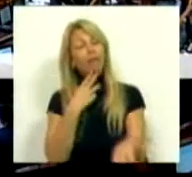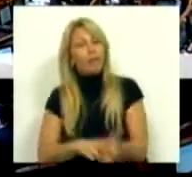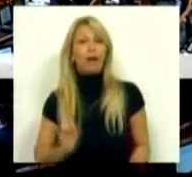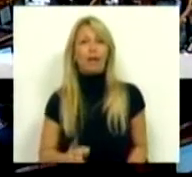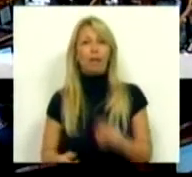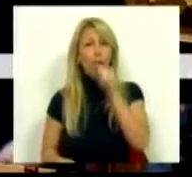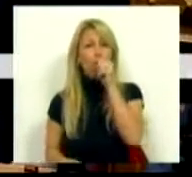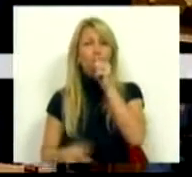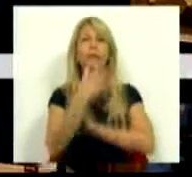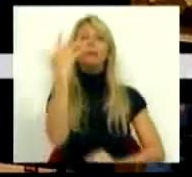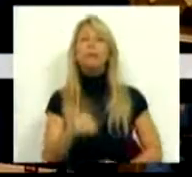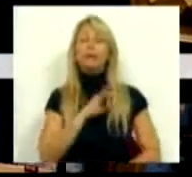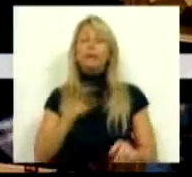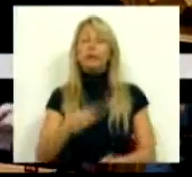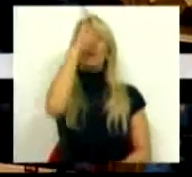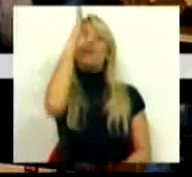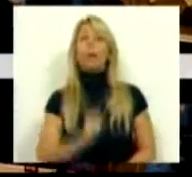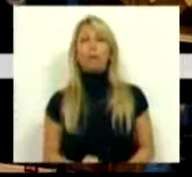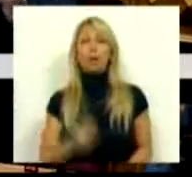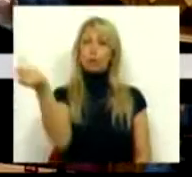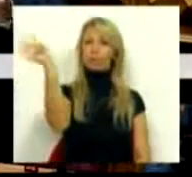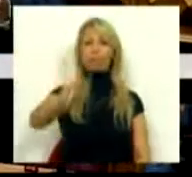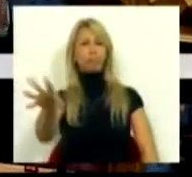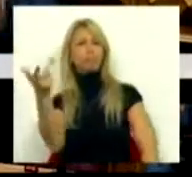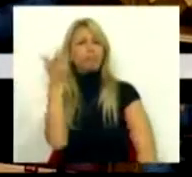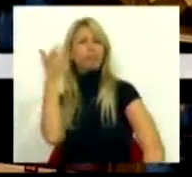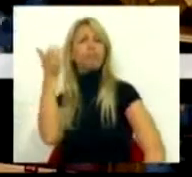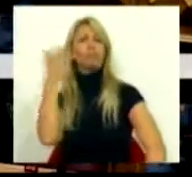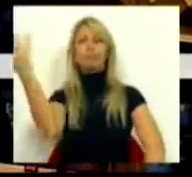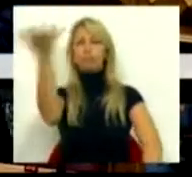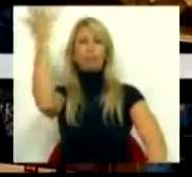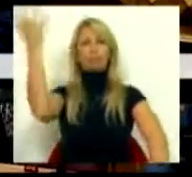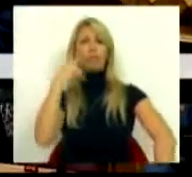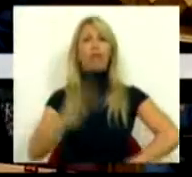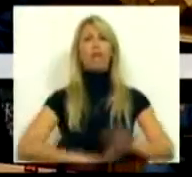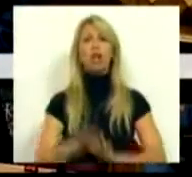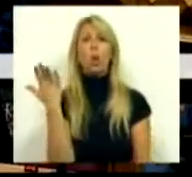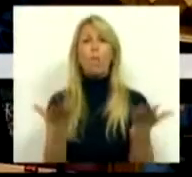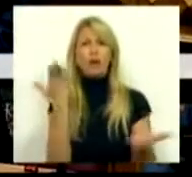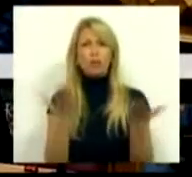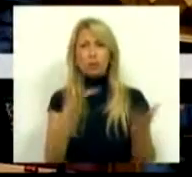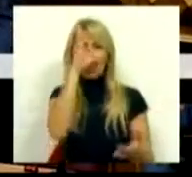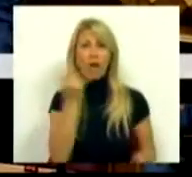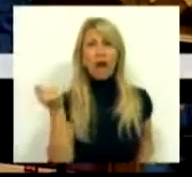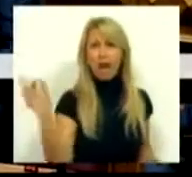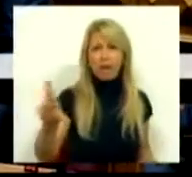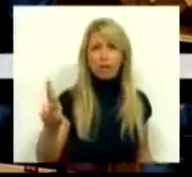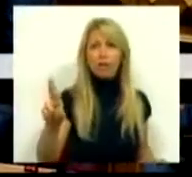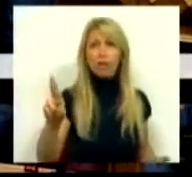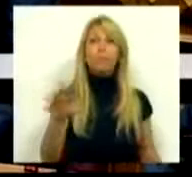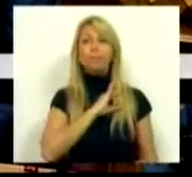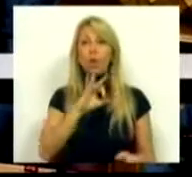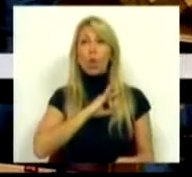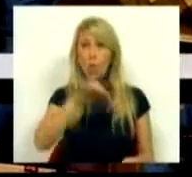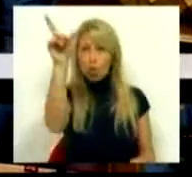Sr. Primeiro-Ministro, o Sr. Primeiro-Ministro veio aqui vangloriar-se em termos de comparações com governos anteriores. O senhor é capaz de